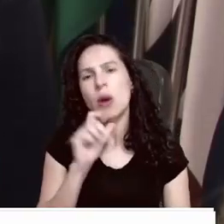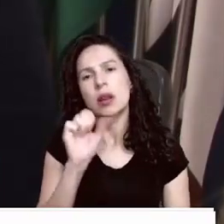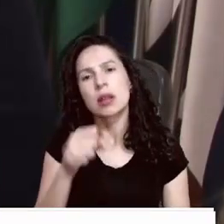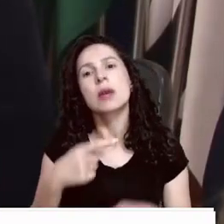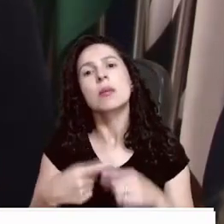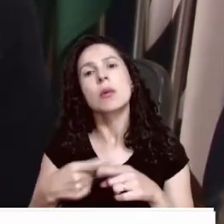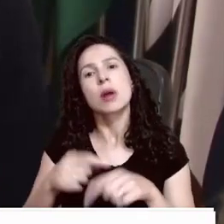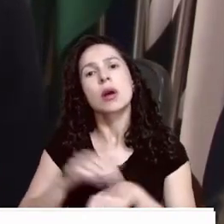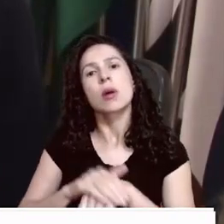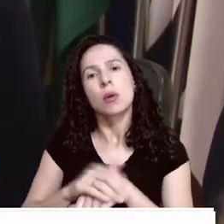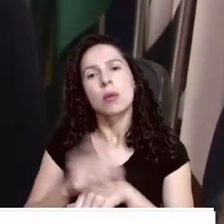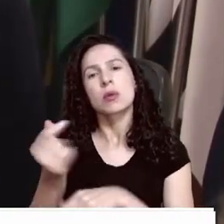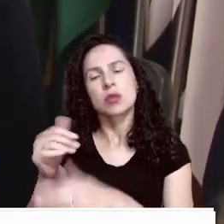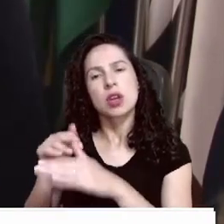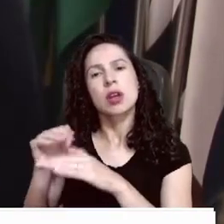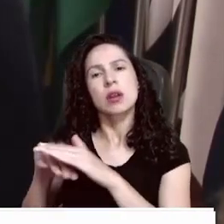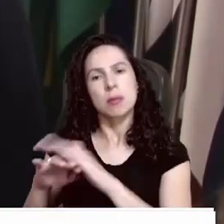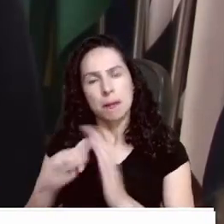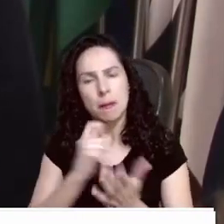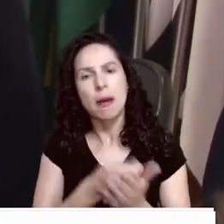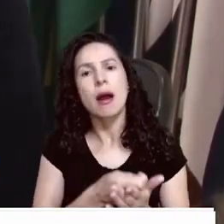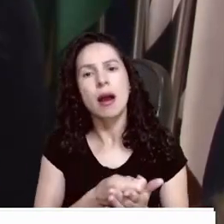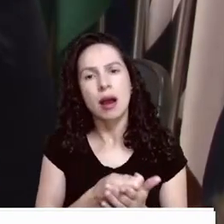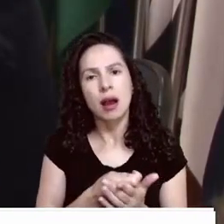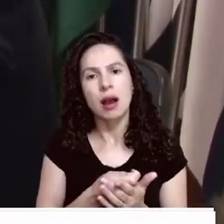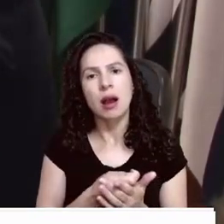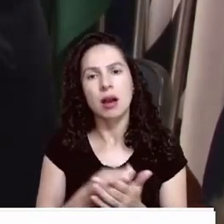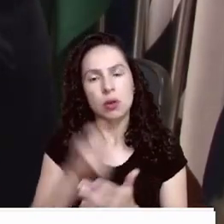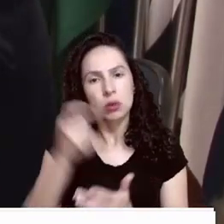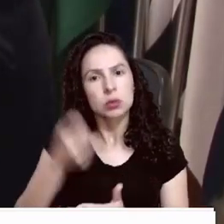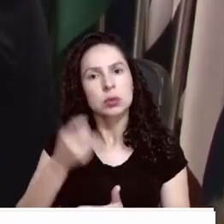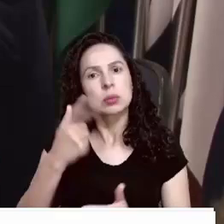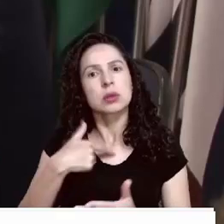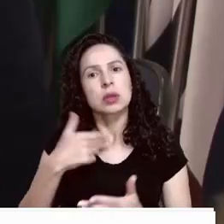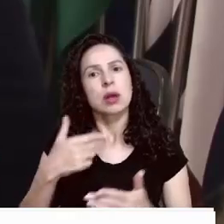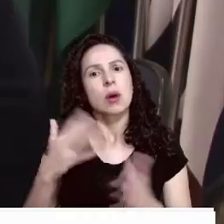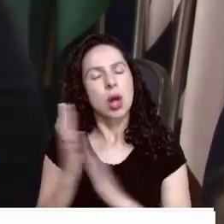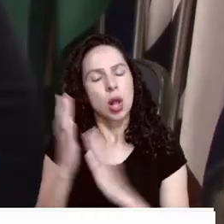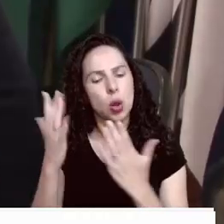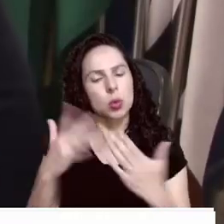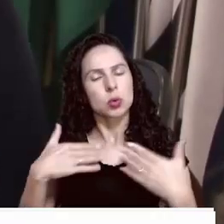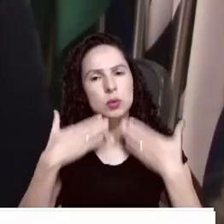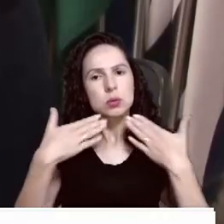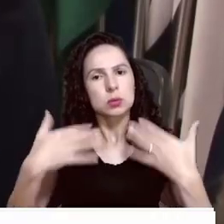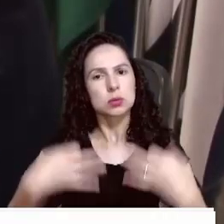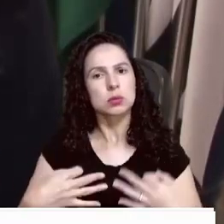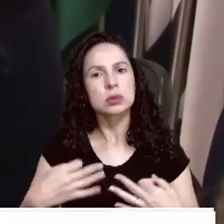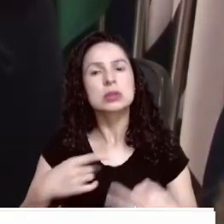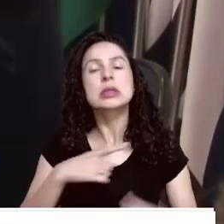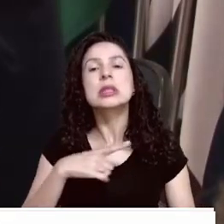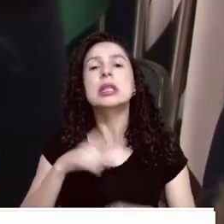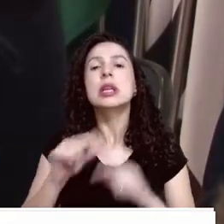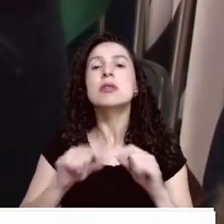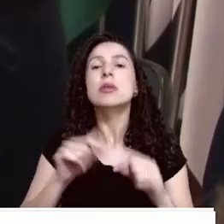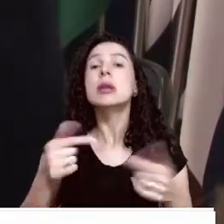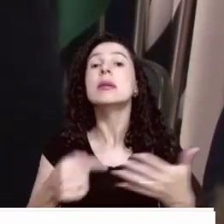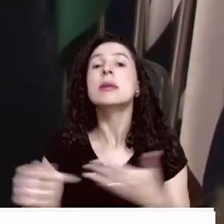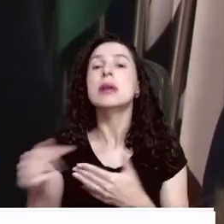caixa. Preciso pagar. O tribunal elogiou a postura. Houve o que essa semana?